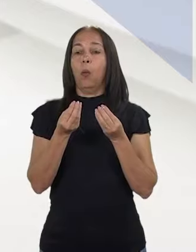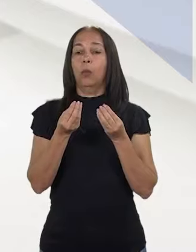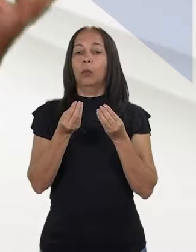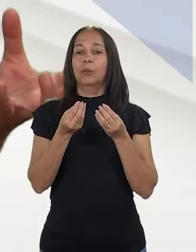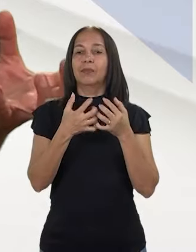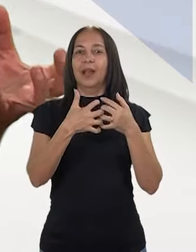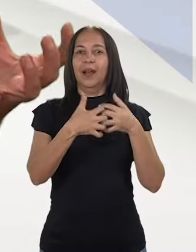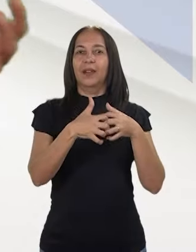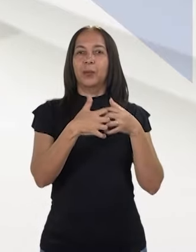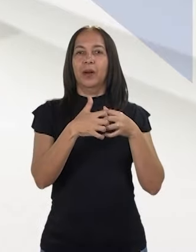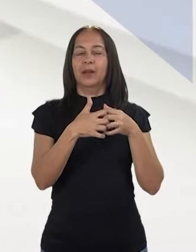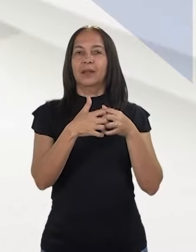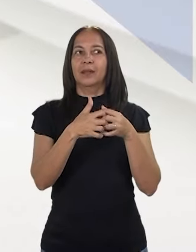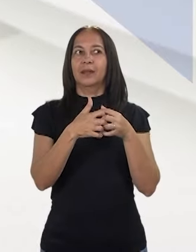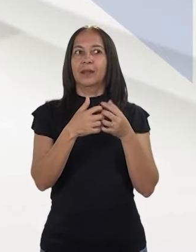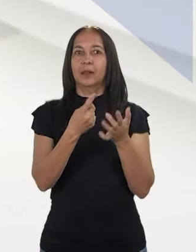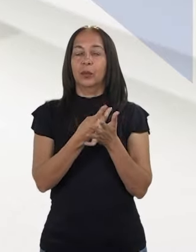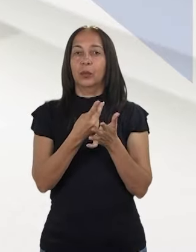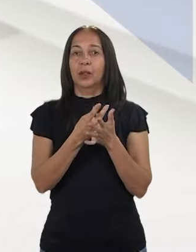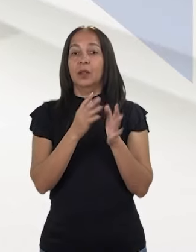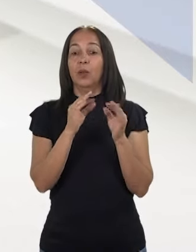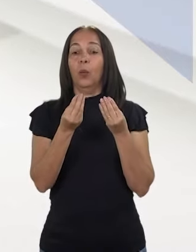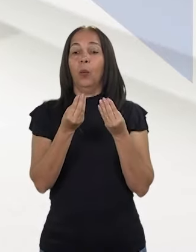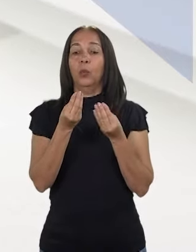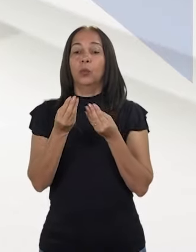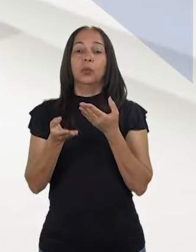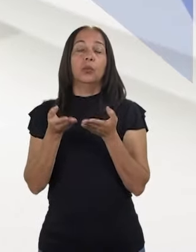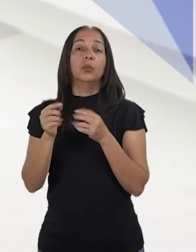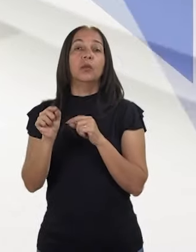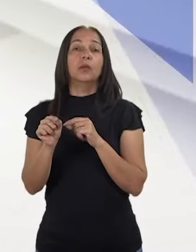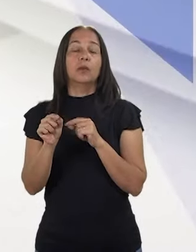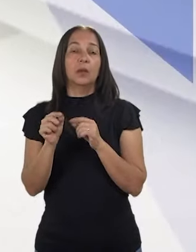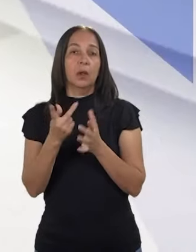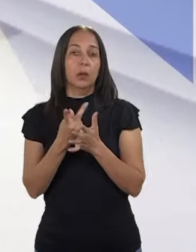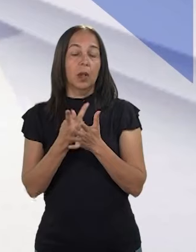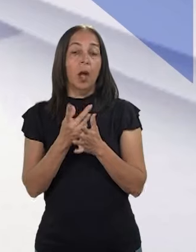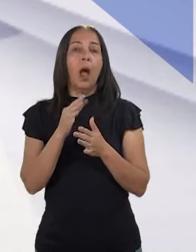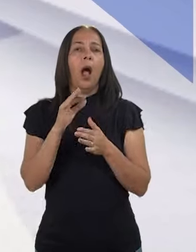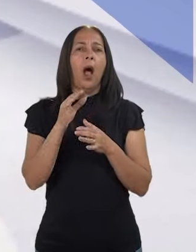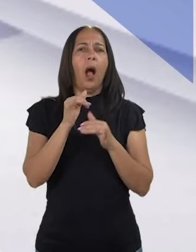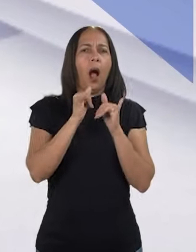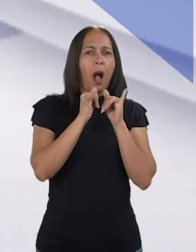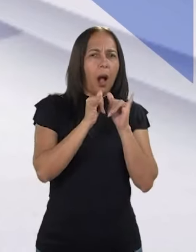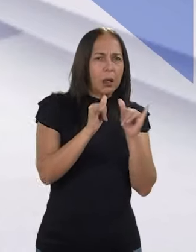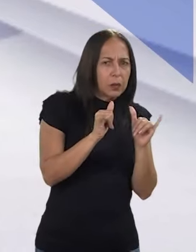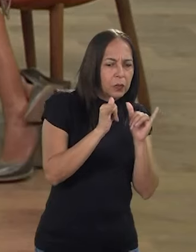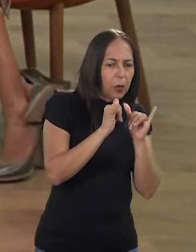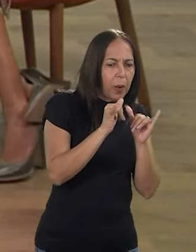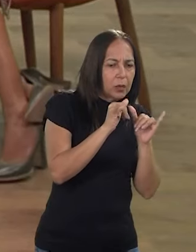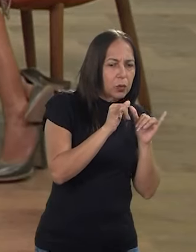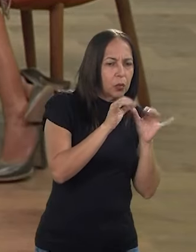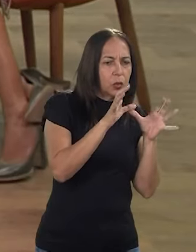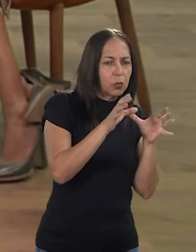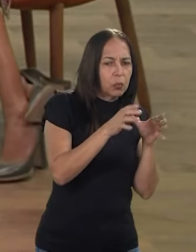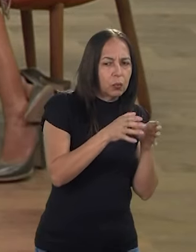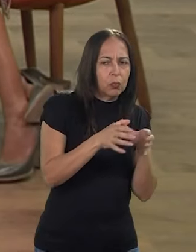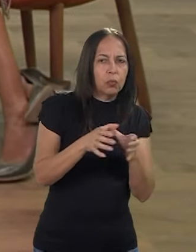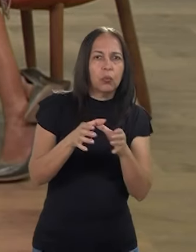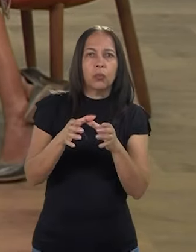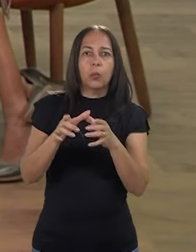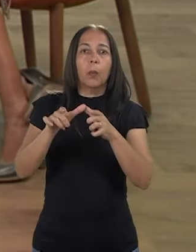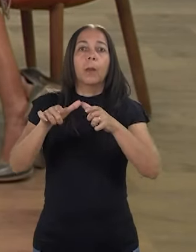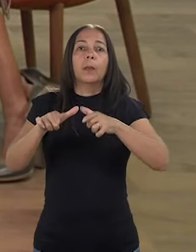como funcionam as máquinas né E como é que funcionam determinados serviços para onde é que esses essas informações vão são fundamentais